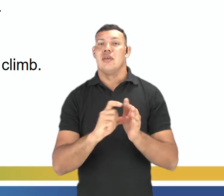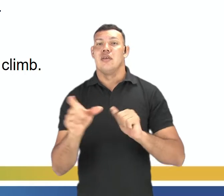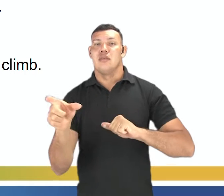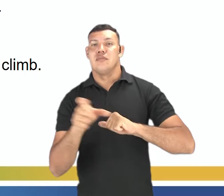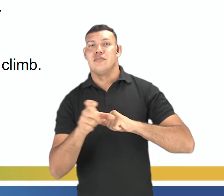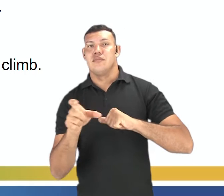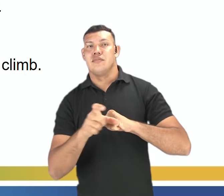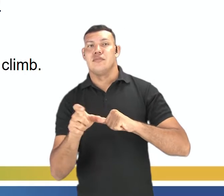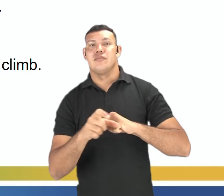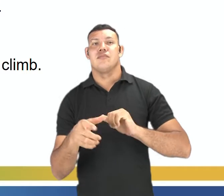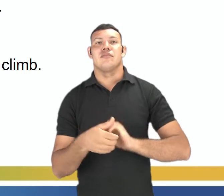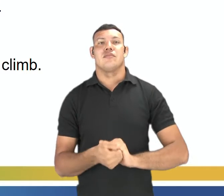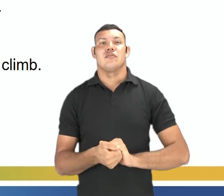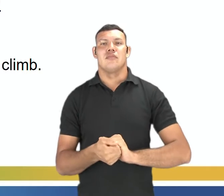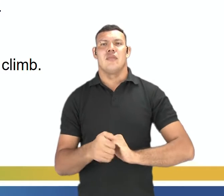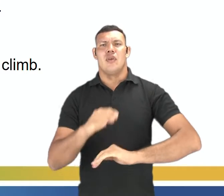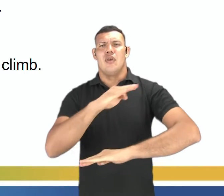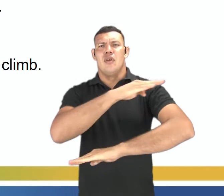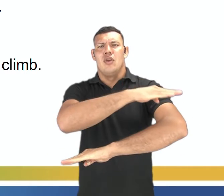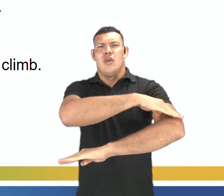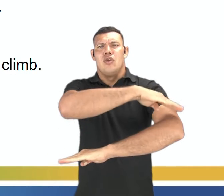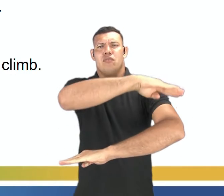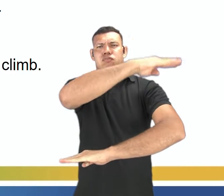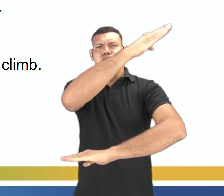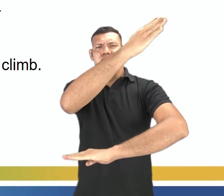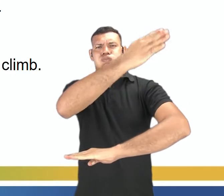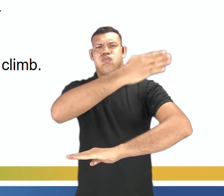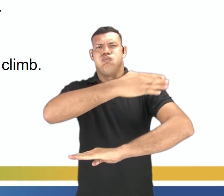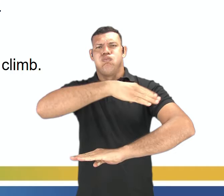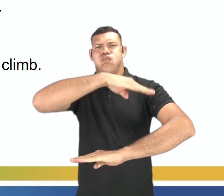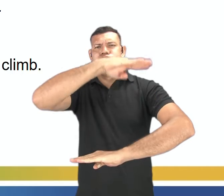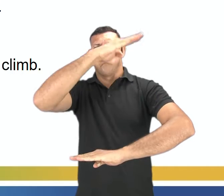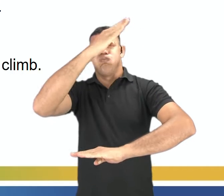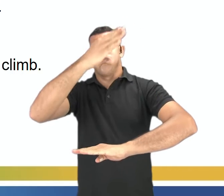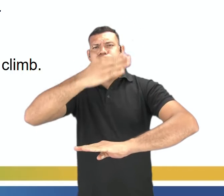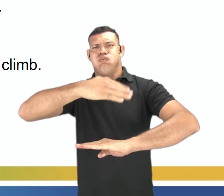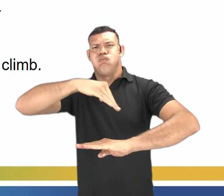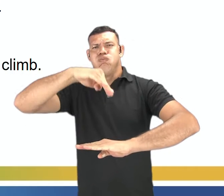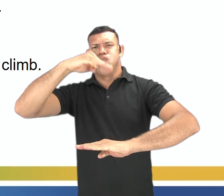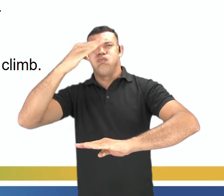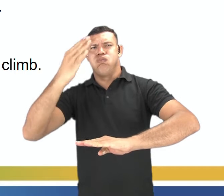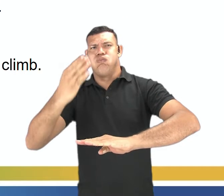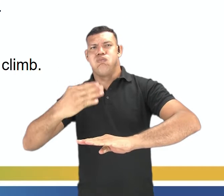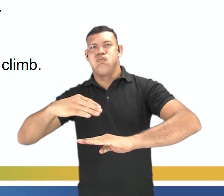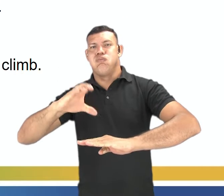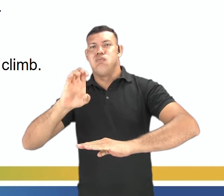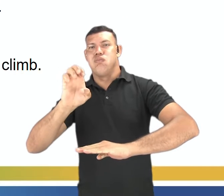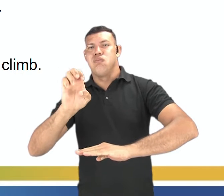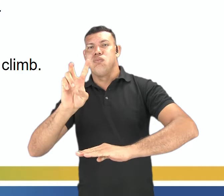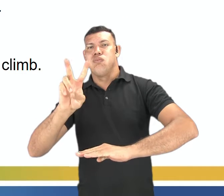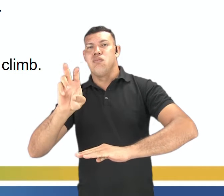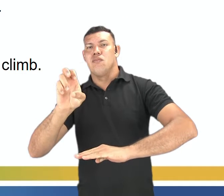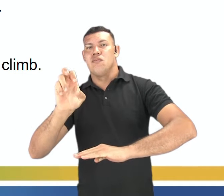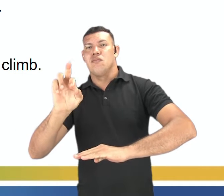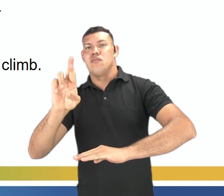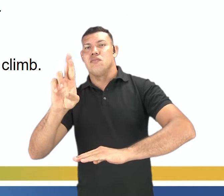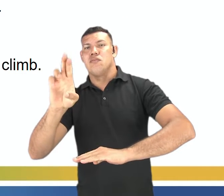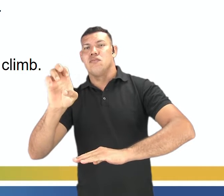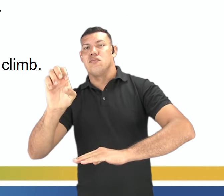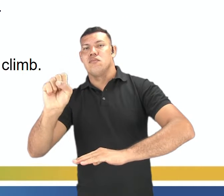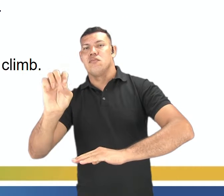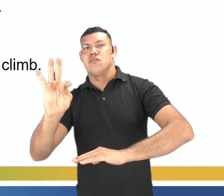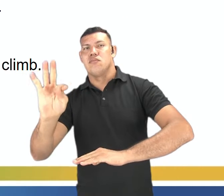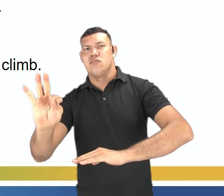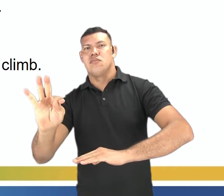exemplo, Everest is the most dangerous mountain to climb. Everest é a montanha